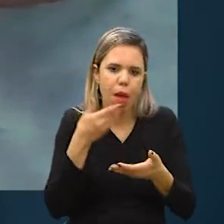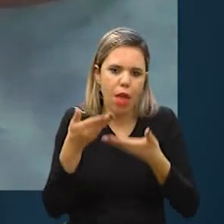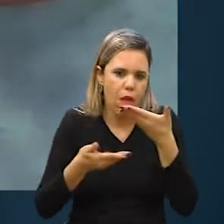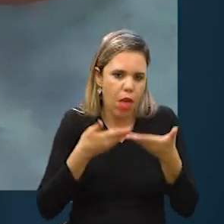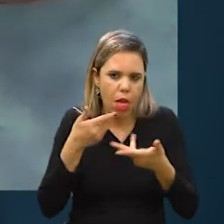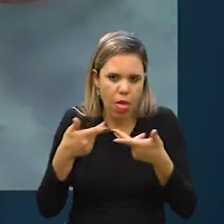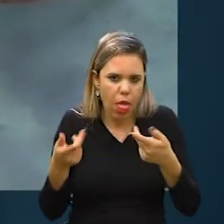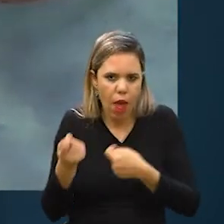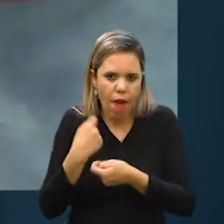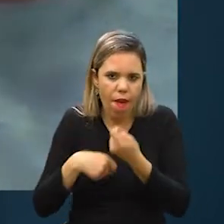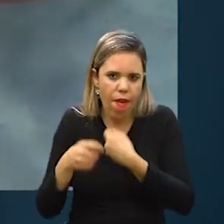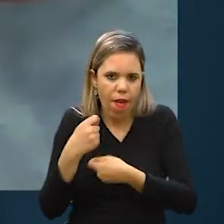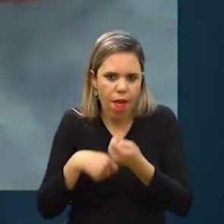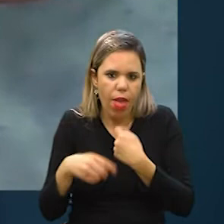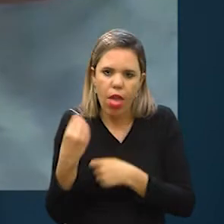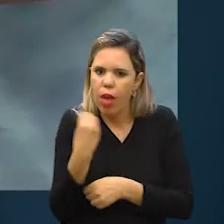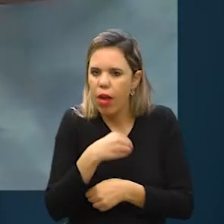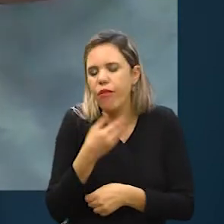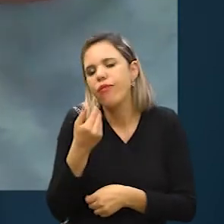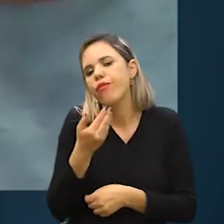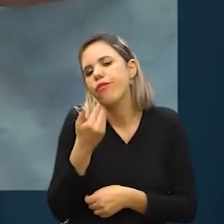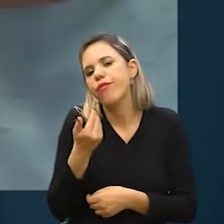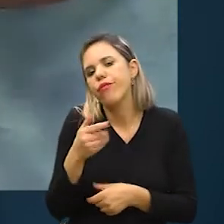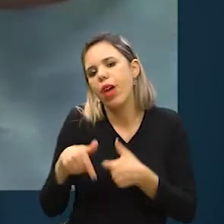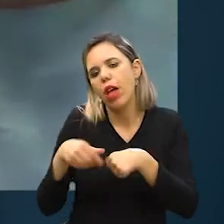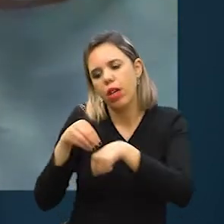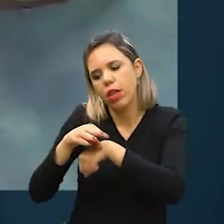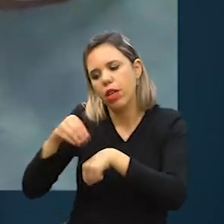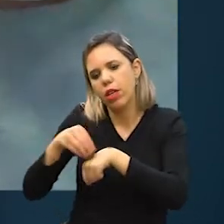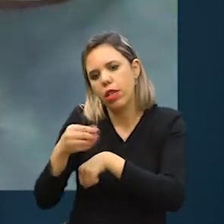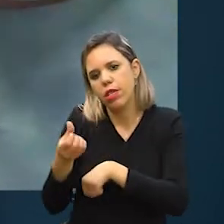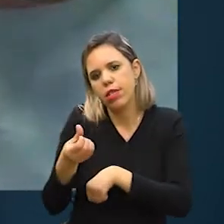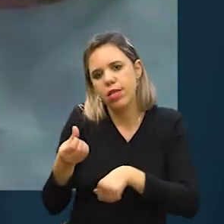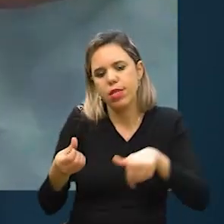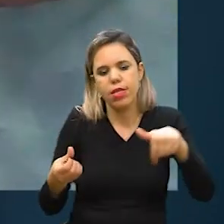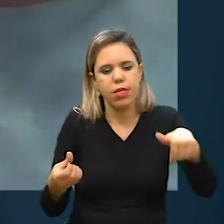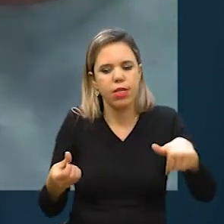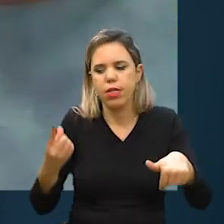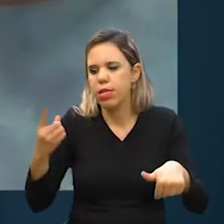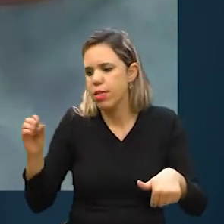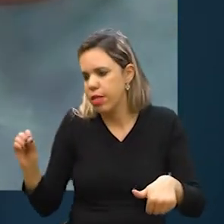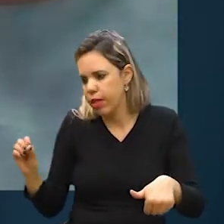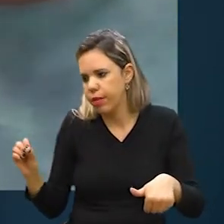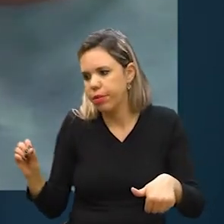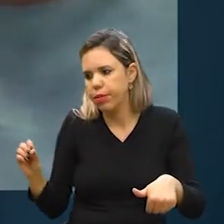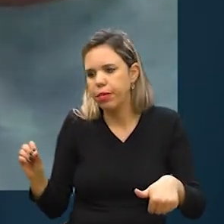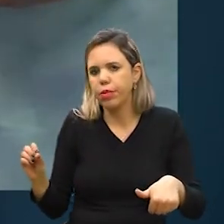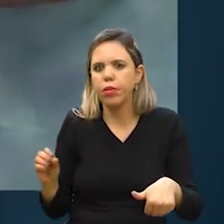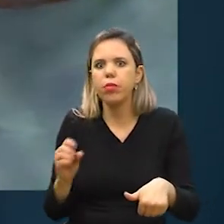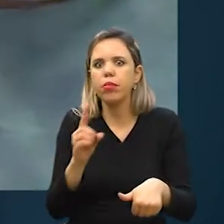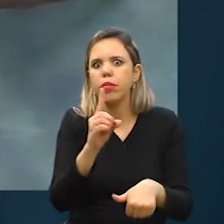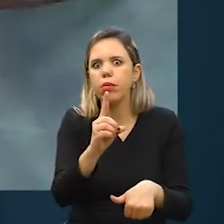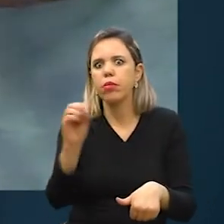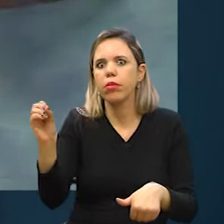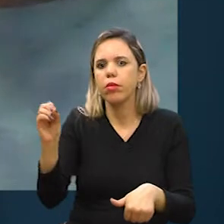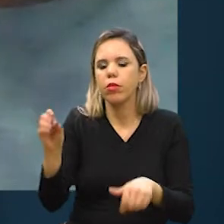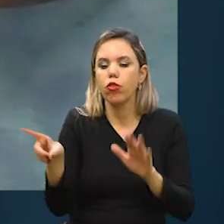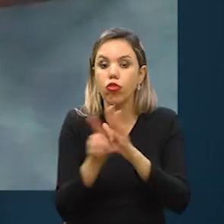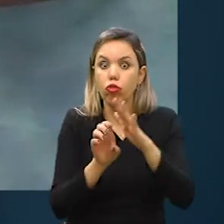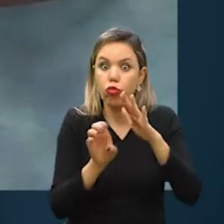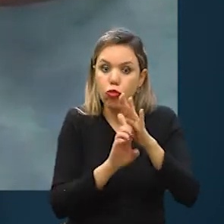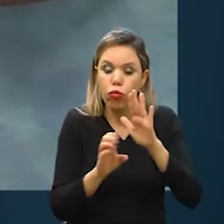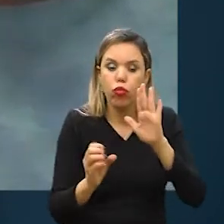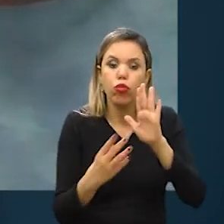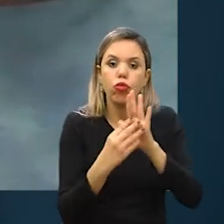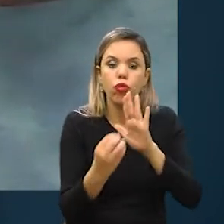negócio. E aí foi muito fácil eu trazer o 6º, o 7º, o 10º, o 100º